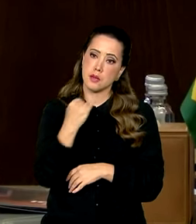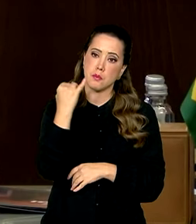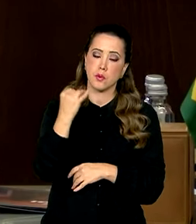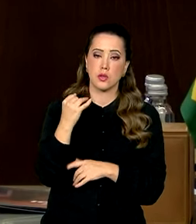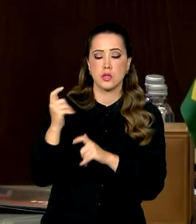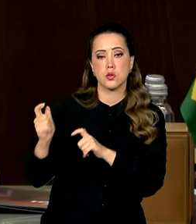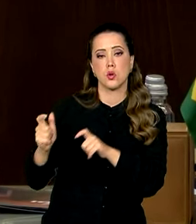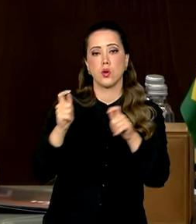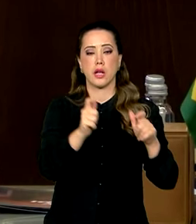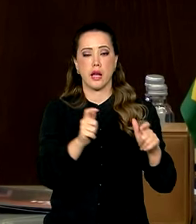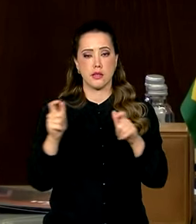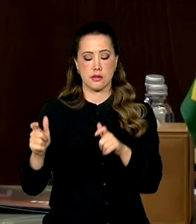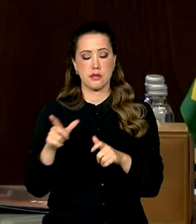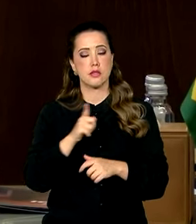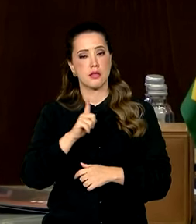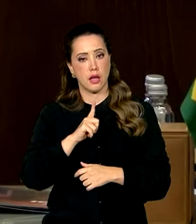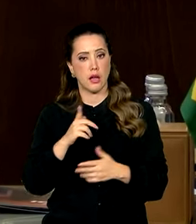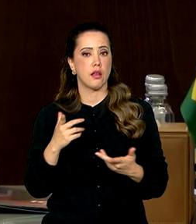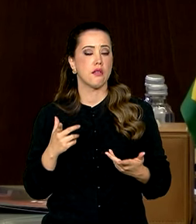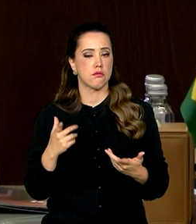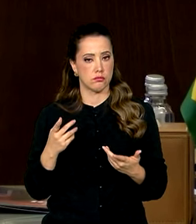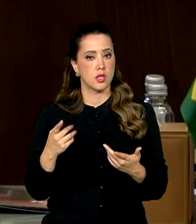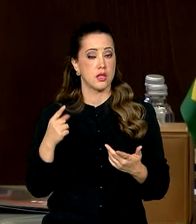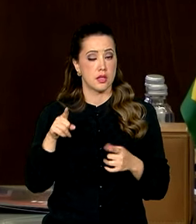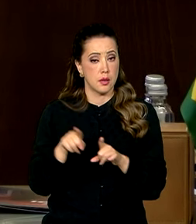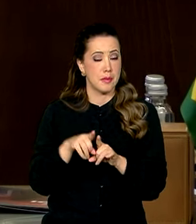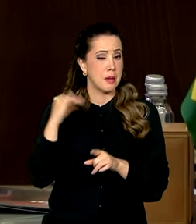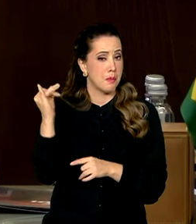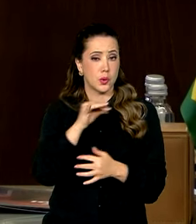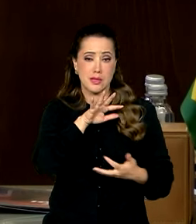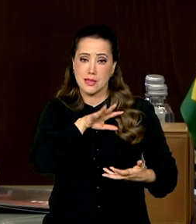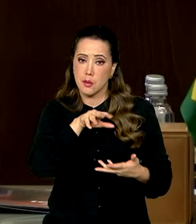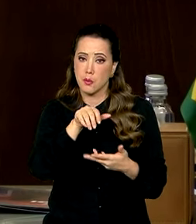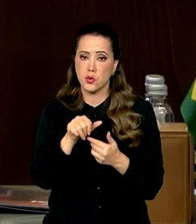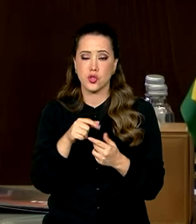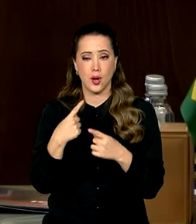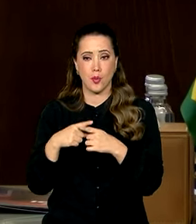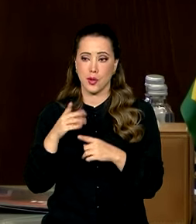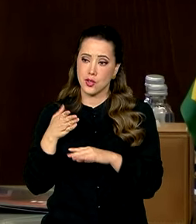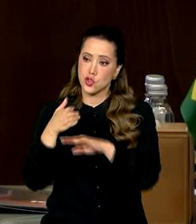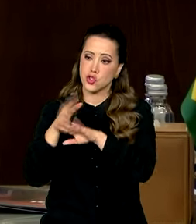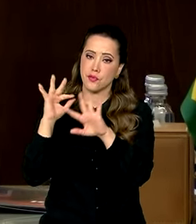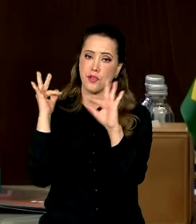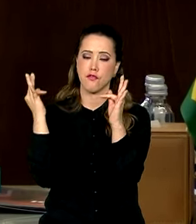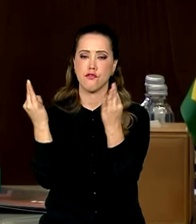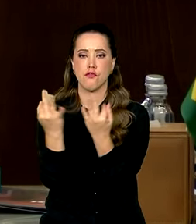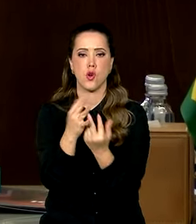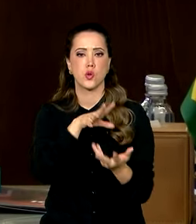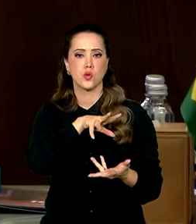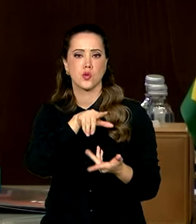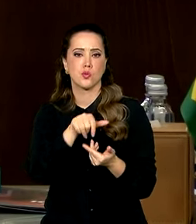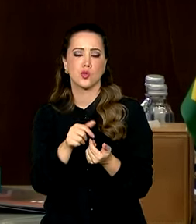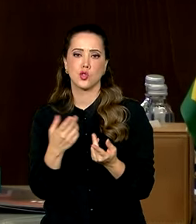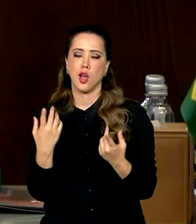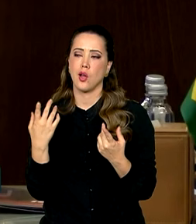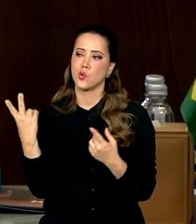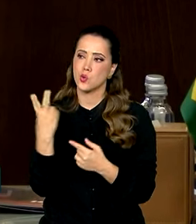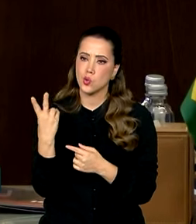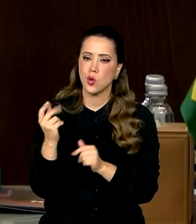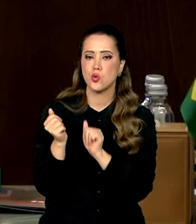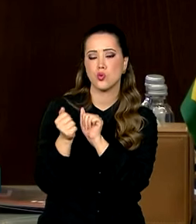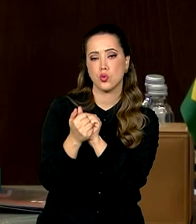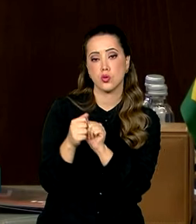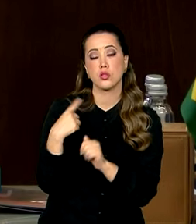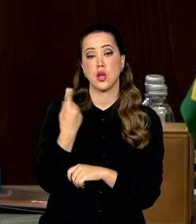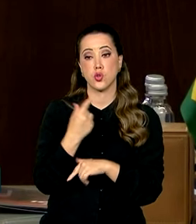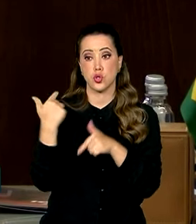nós tem e pela importância mundial, pelos fóruns que frequentamos de forma comum, nós temos um